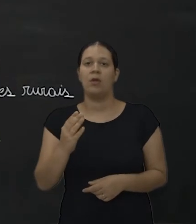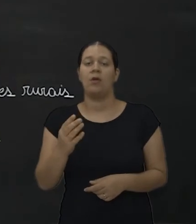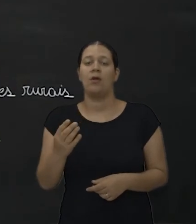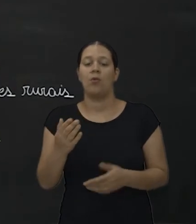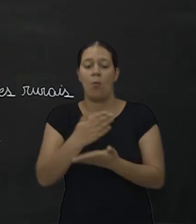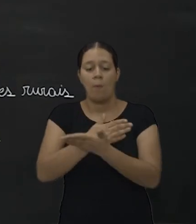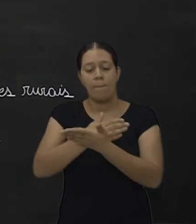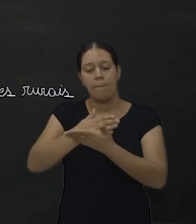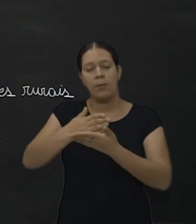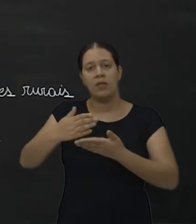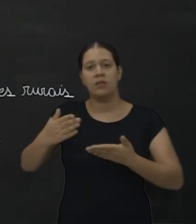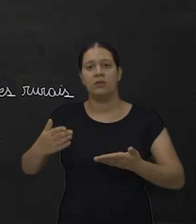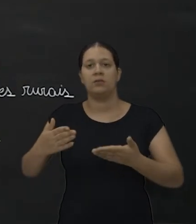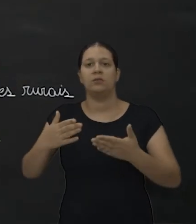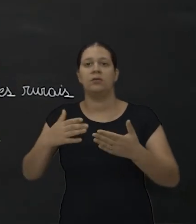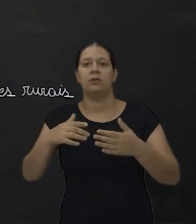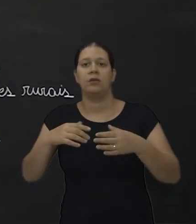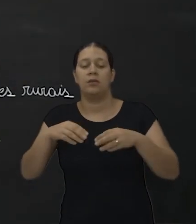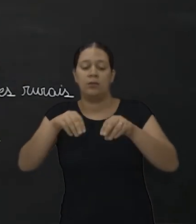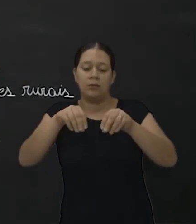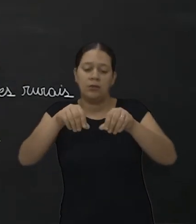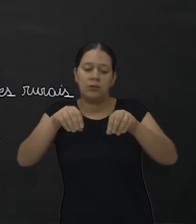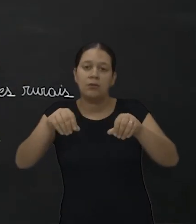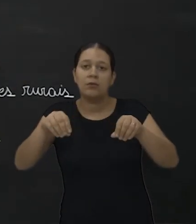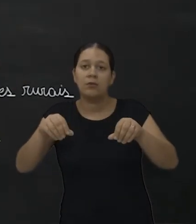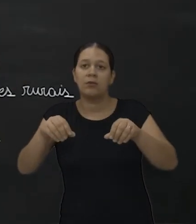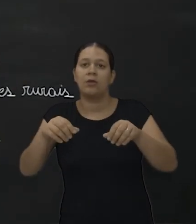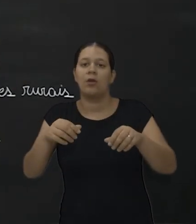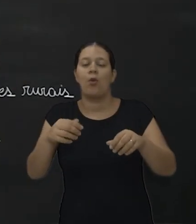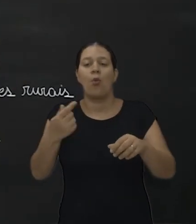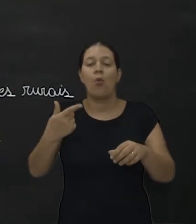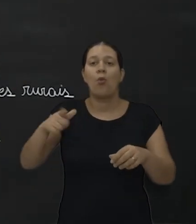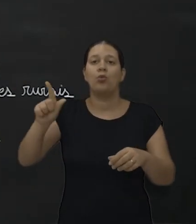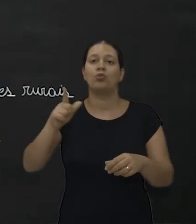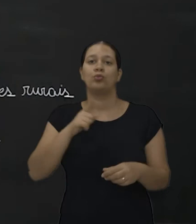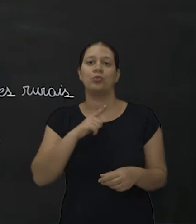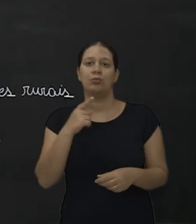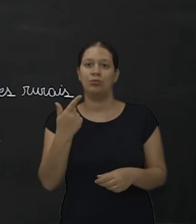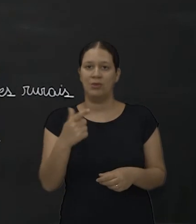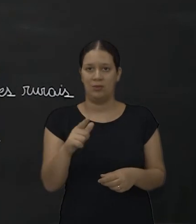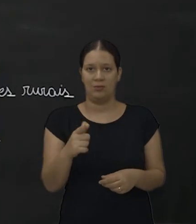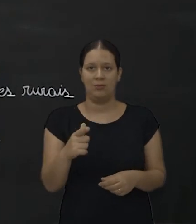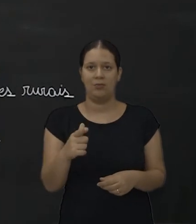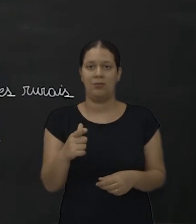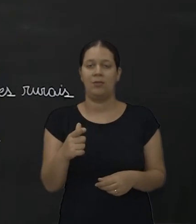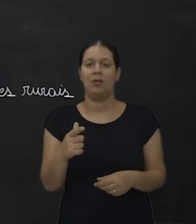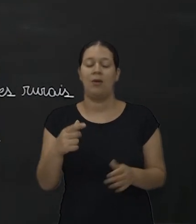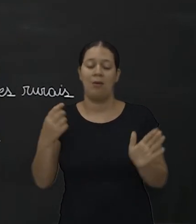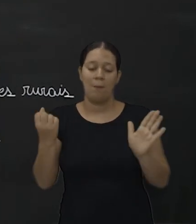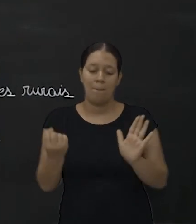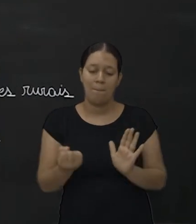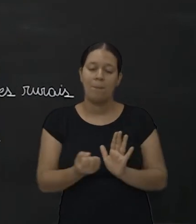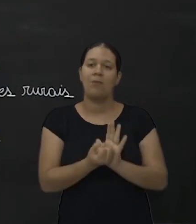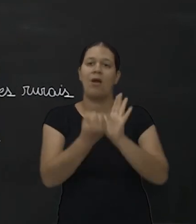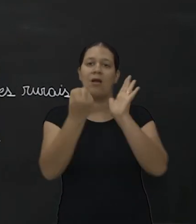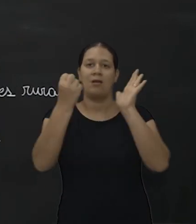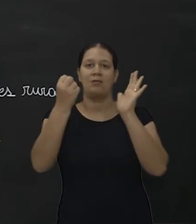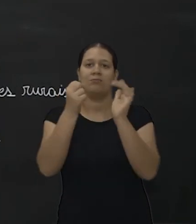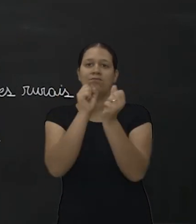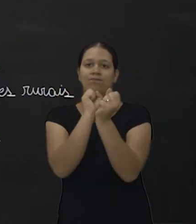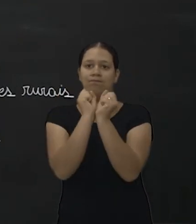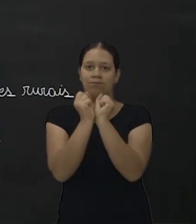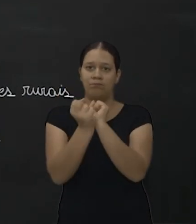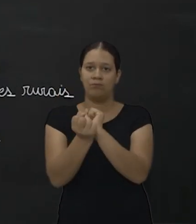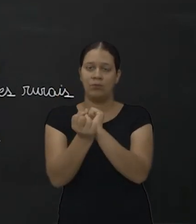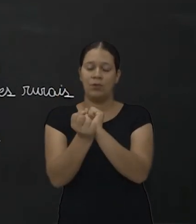seja, enquanto uns tinham fazenda enorme, outros não tinham terra, o Brasil também nasce com a marca da escravidão.